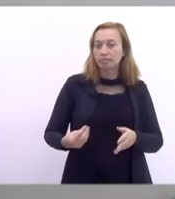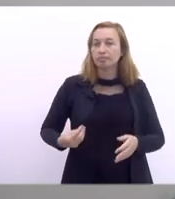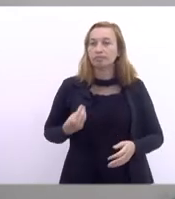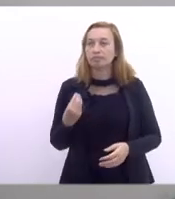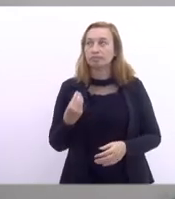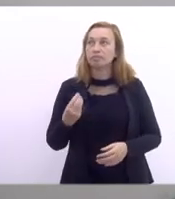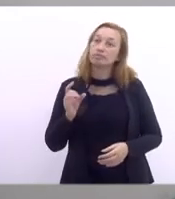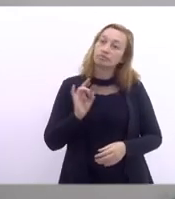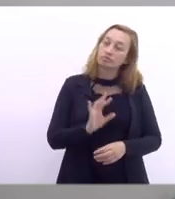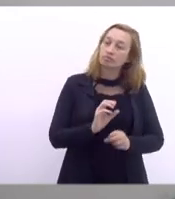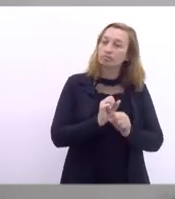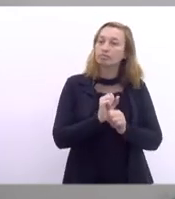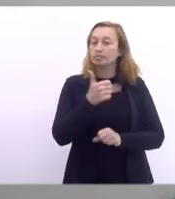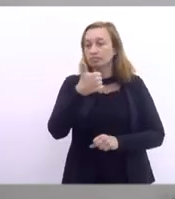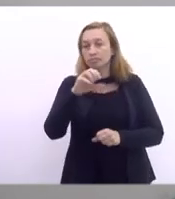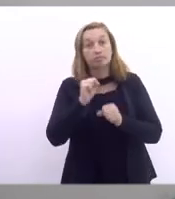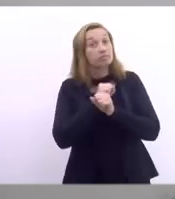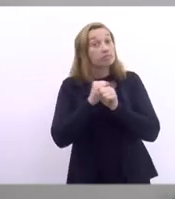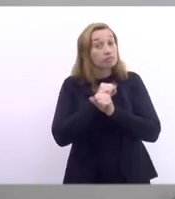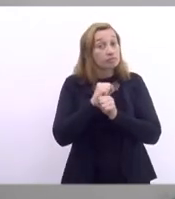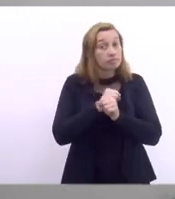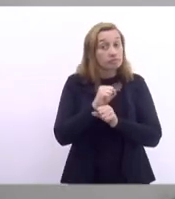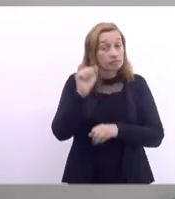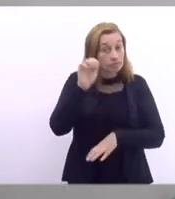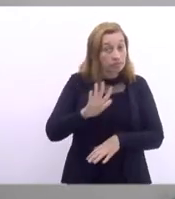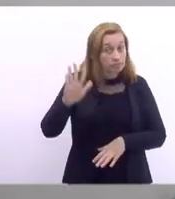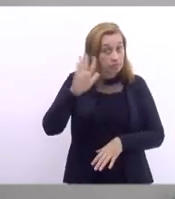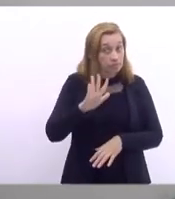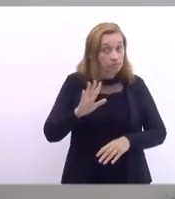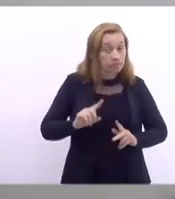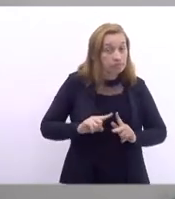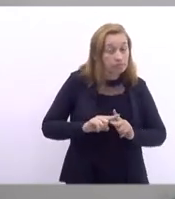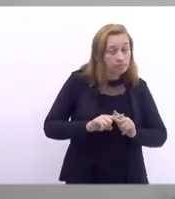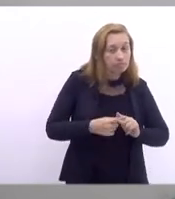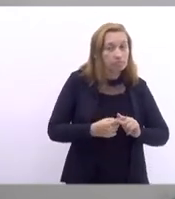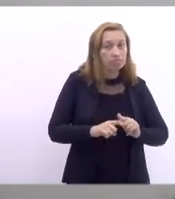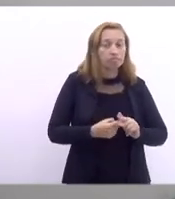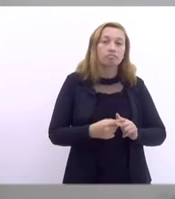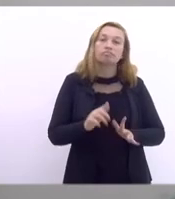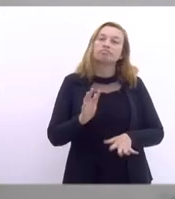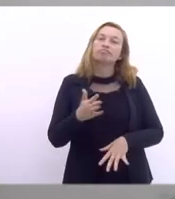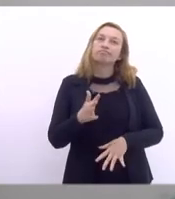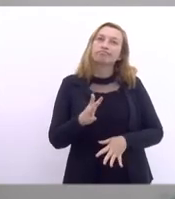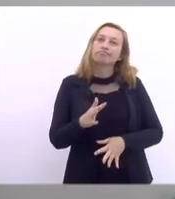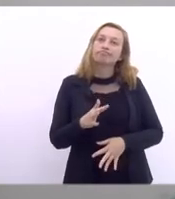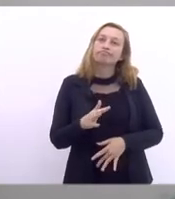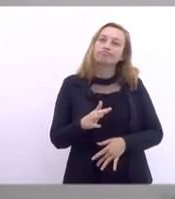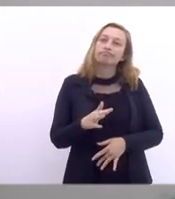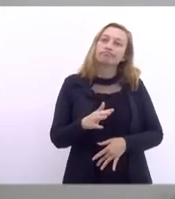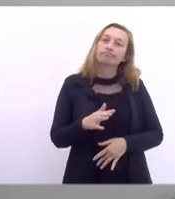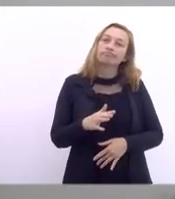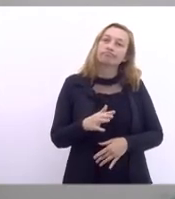anos bom e quando você vai fazer um recapeamento que é nada mais nada menos que um rejuvenescimento